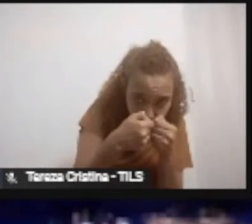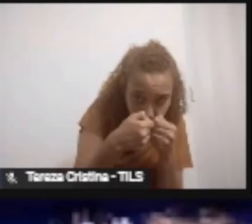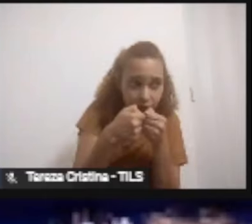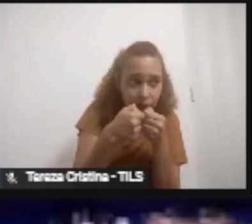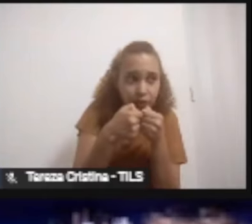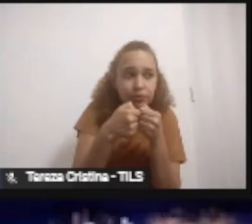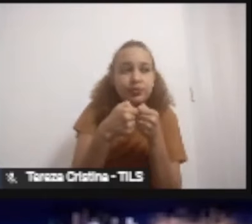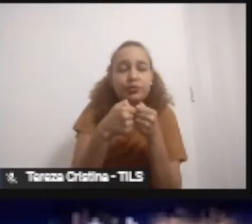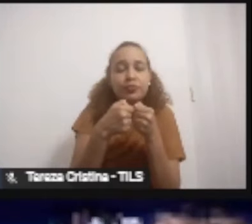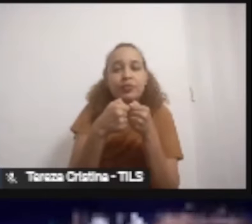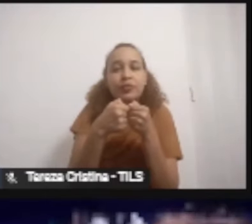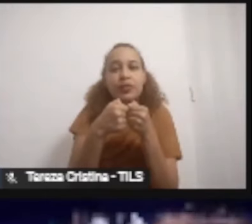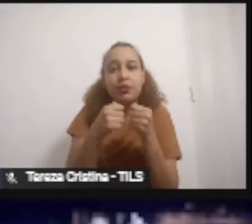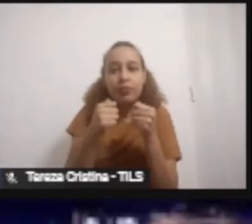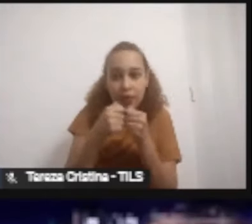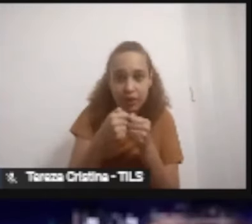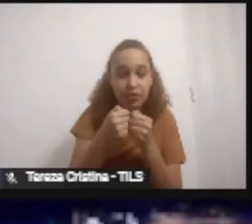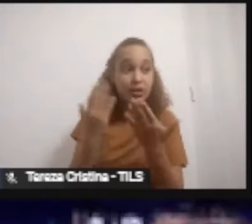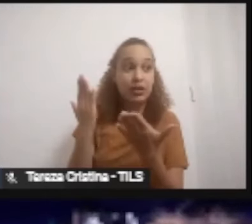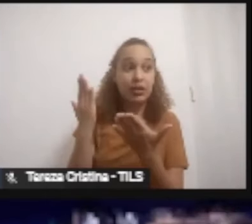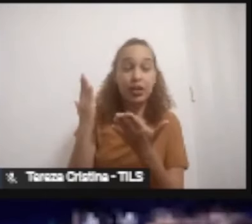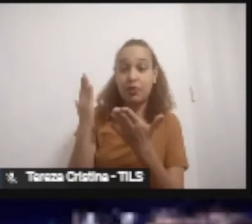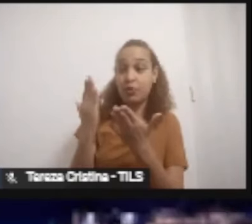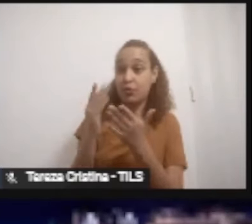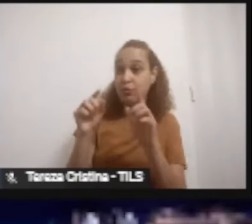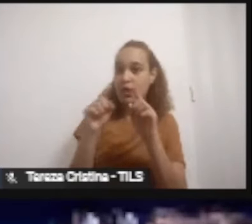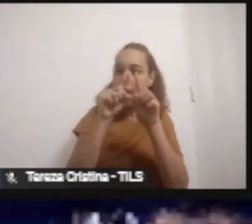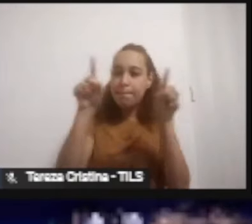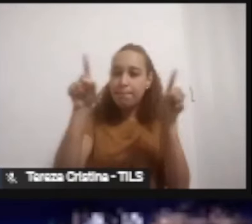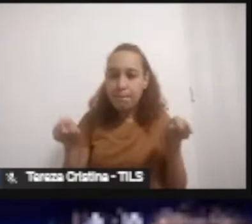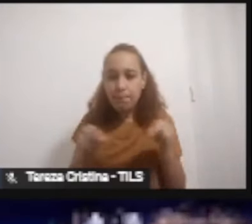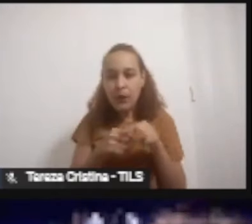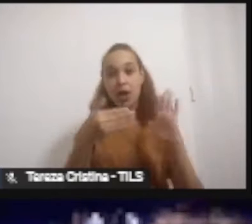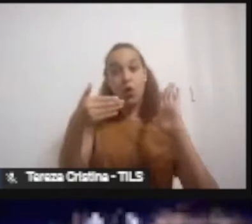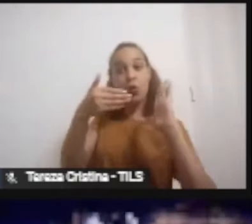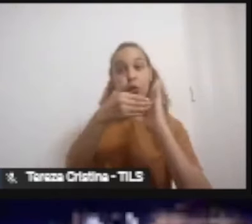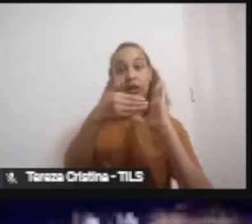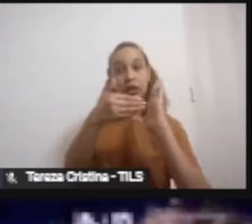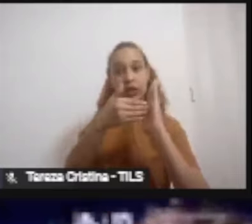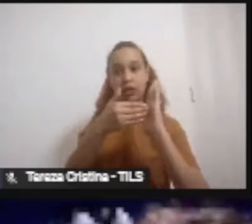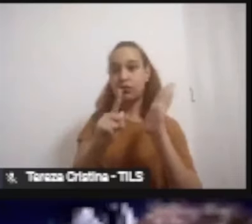borda do, pela margem do livro, pela margem do papel. E